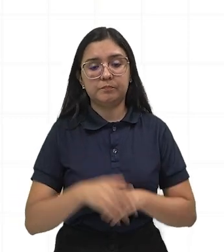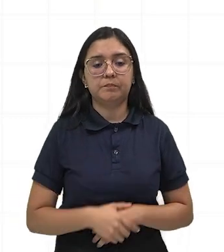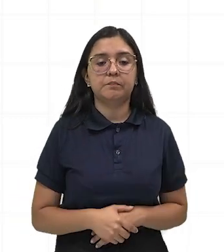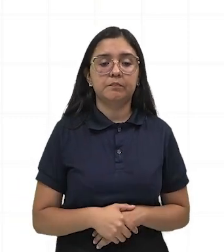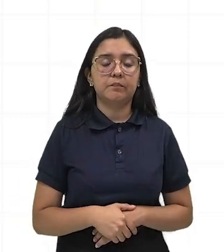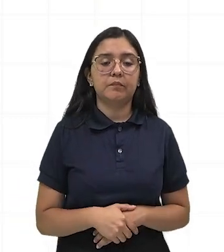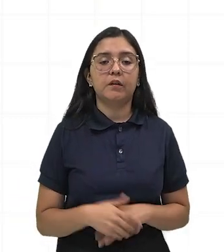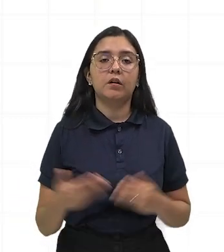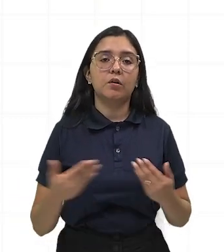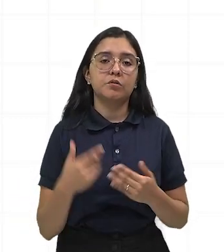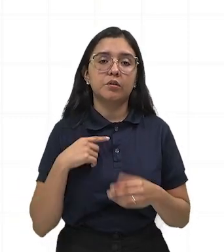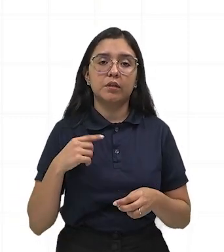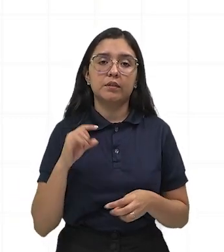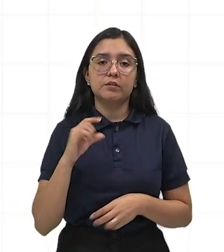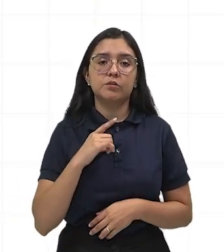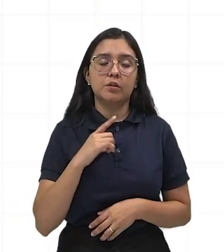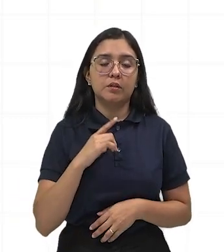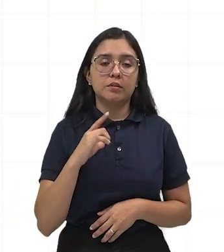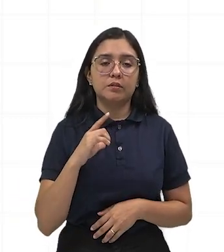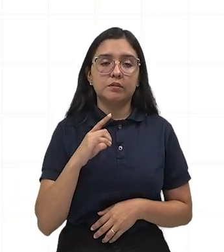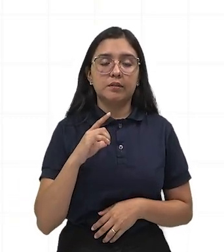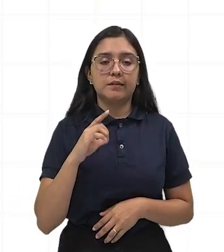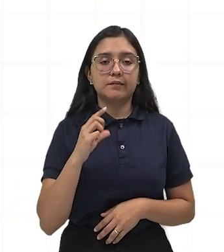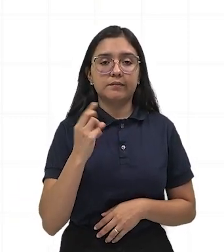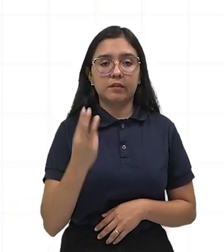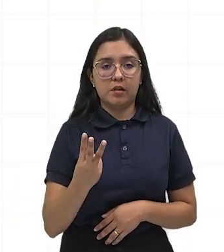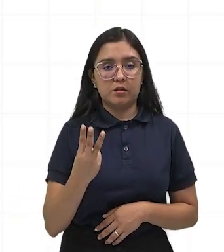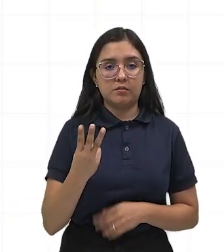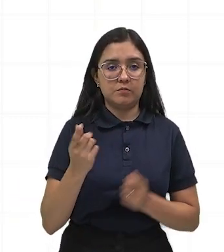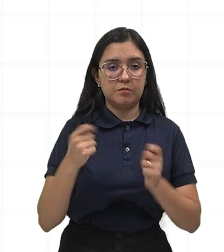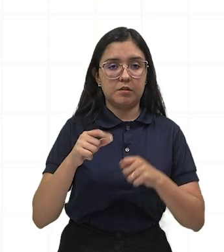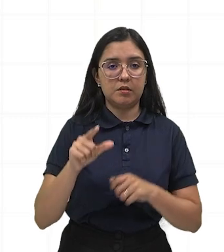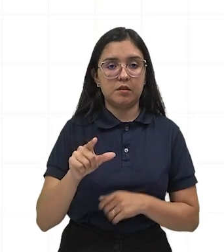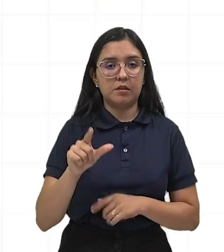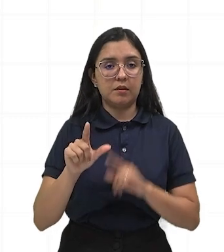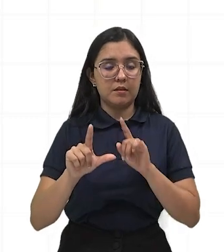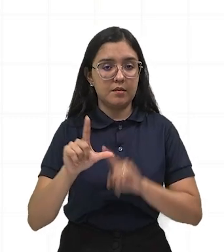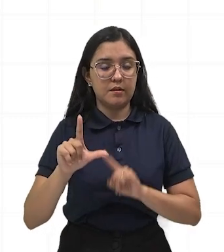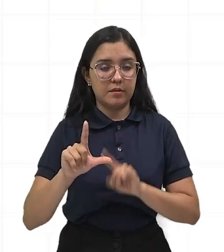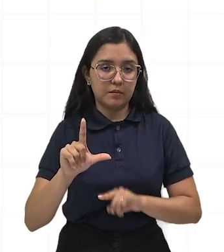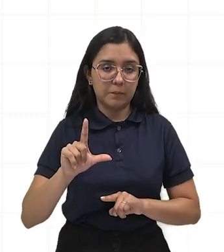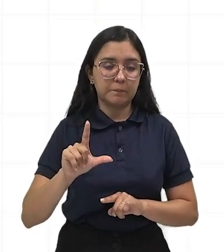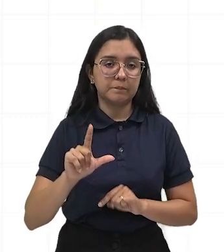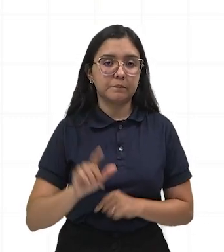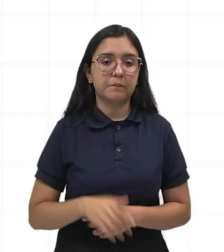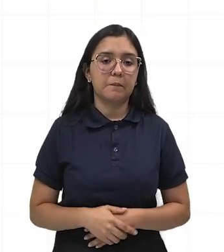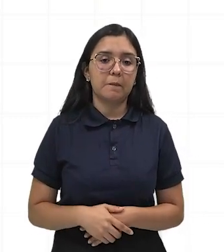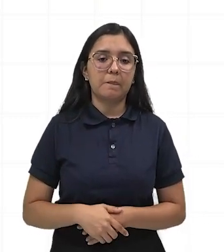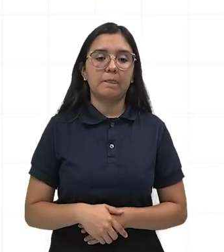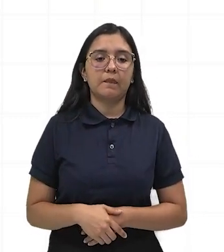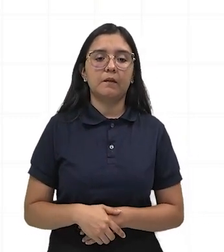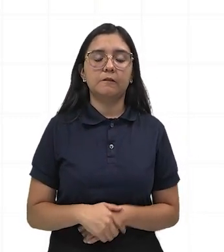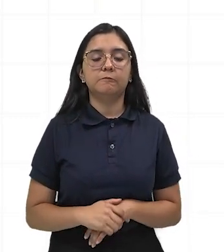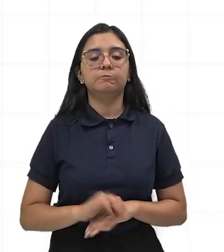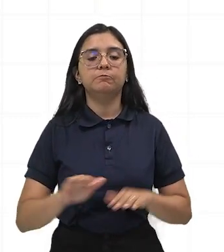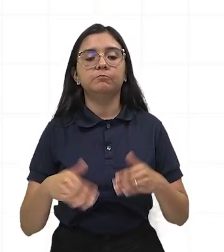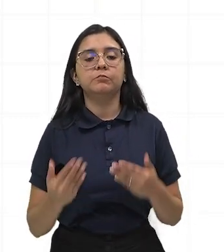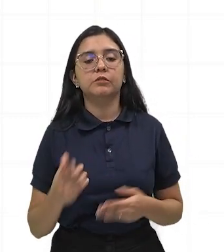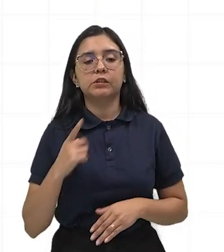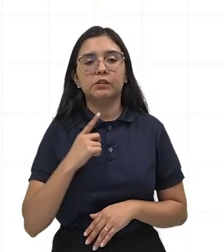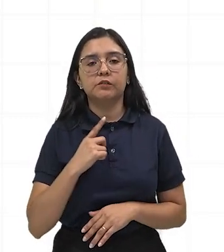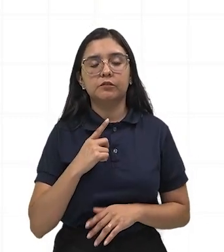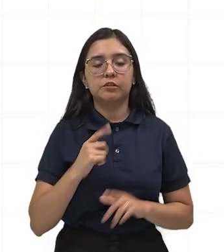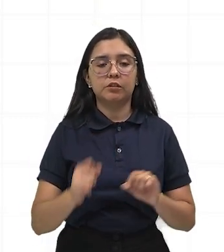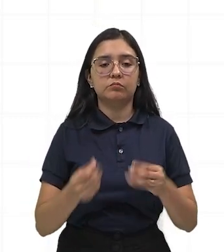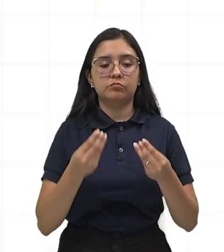tendo agora 3 possibilidades de letra. Só que quando você fixa uma letra, ela não pode ser